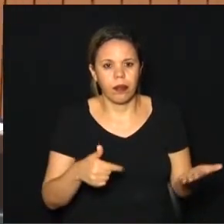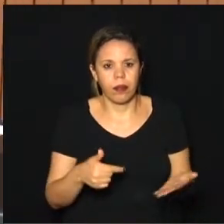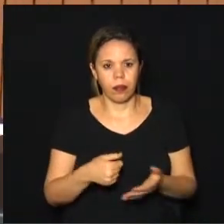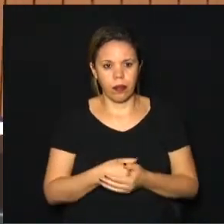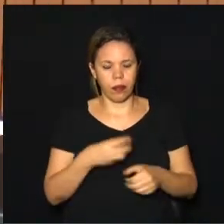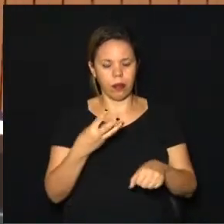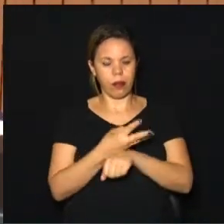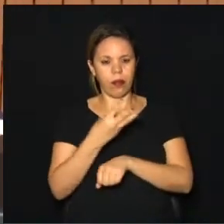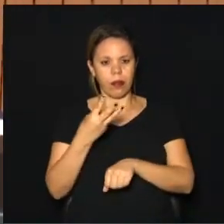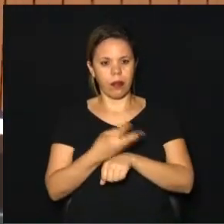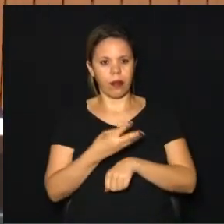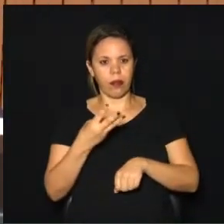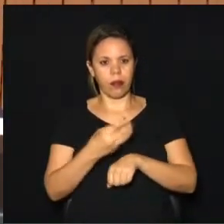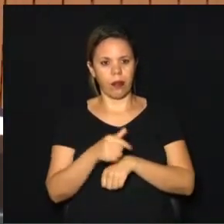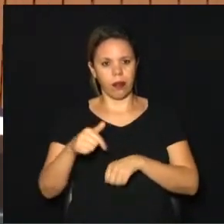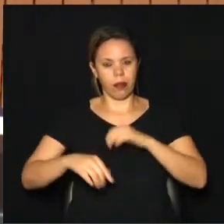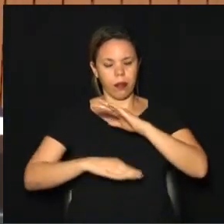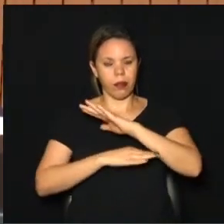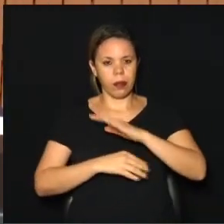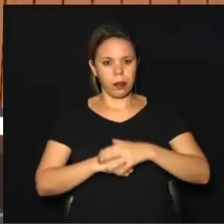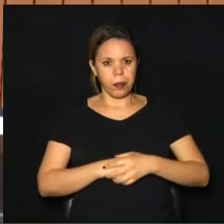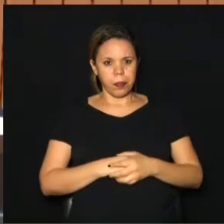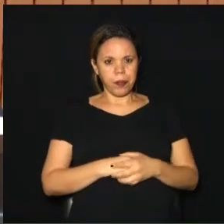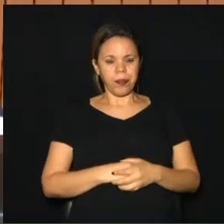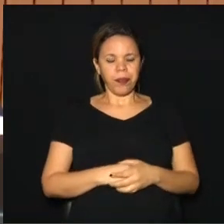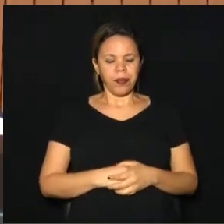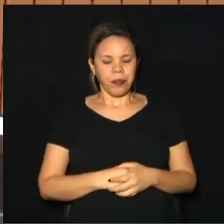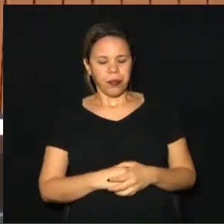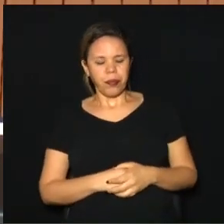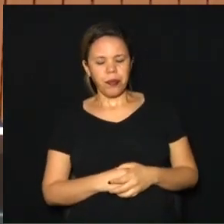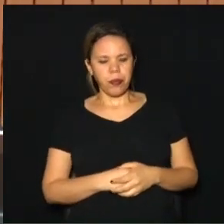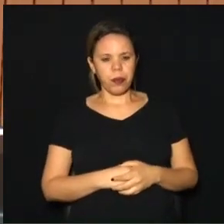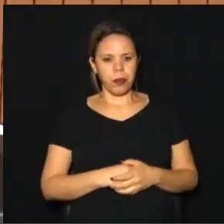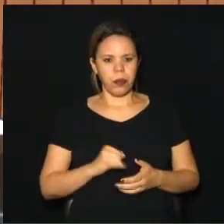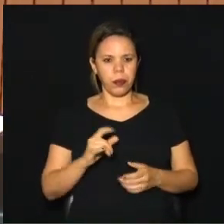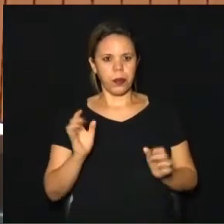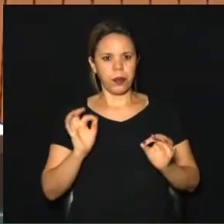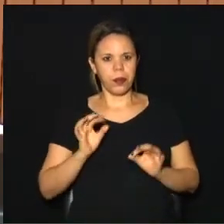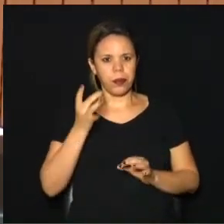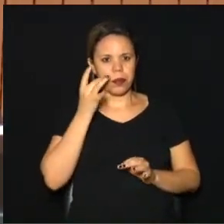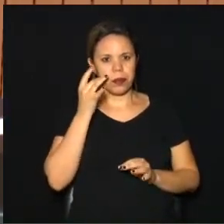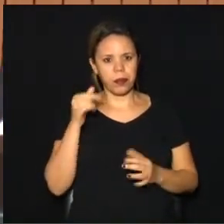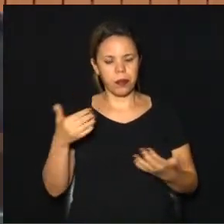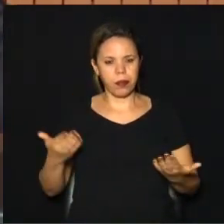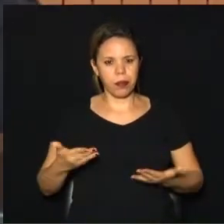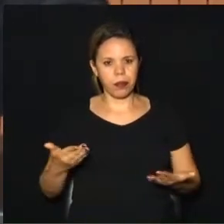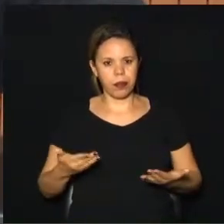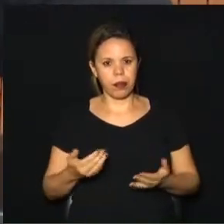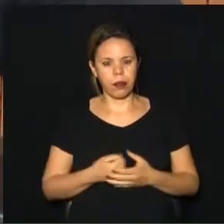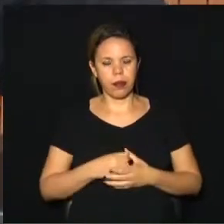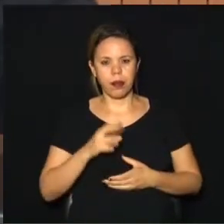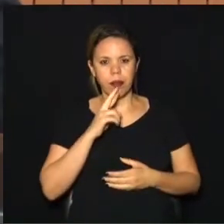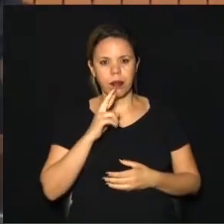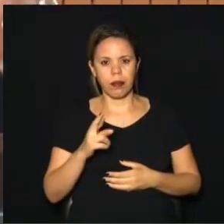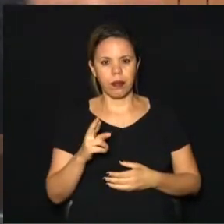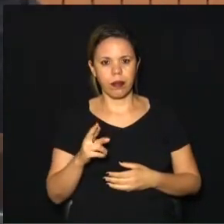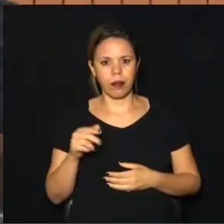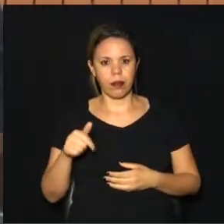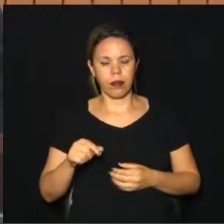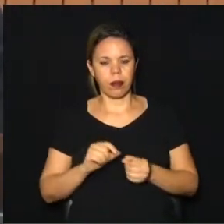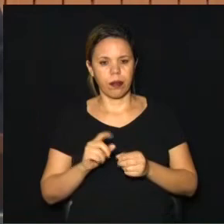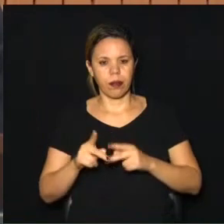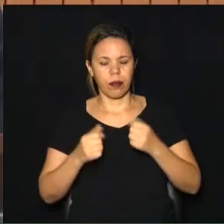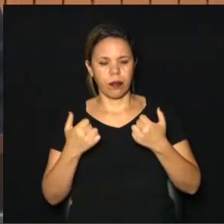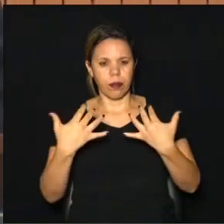pelo WhatsApp aqui da Câmara. Se fosse presencial, né, agora a gente responderia as questões feitas